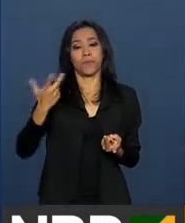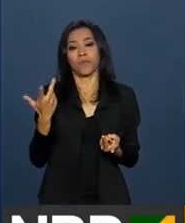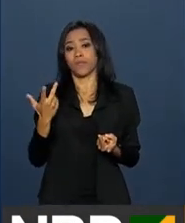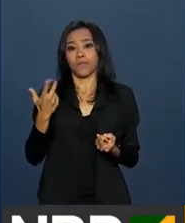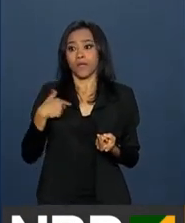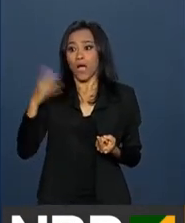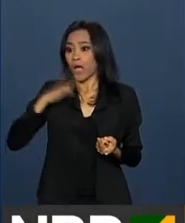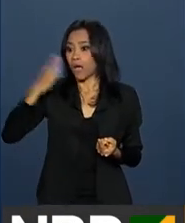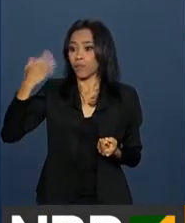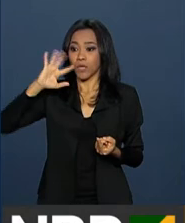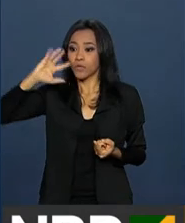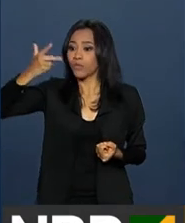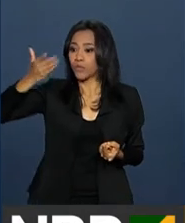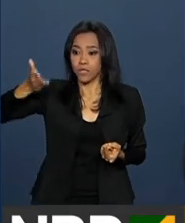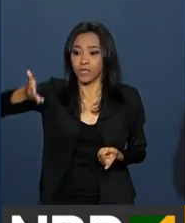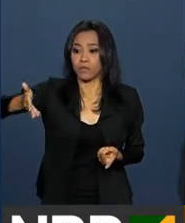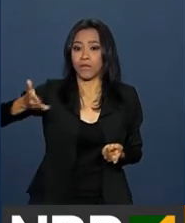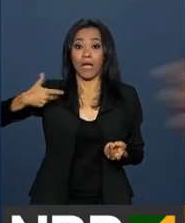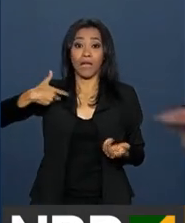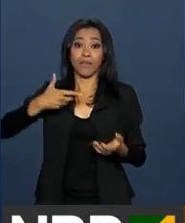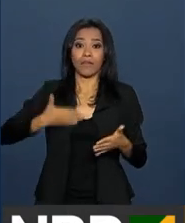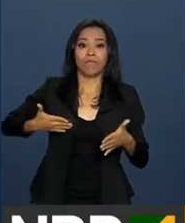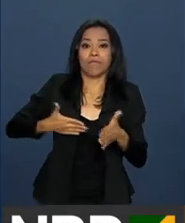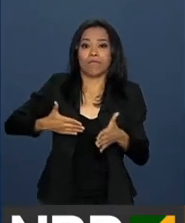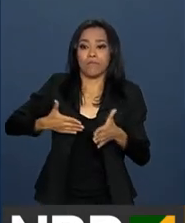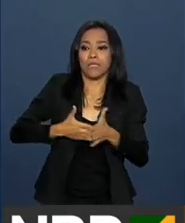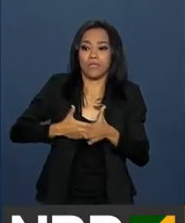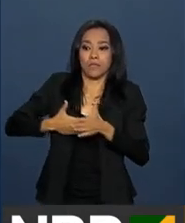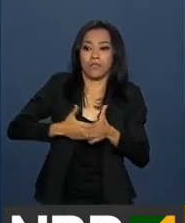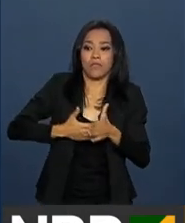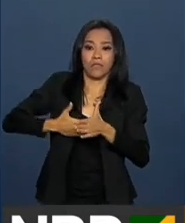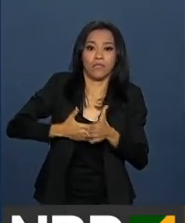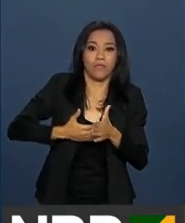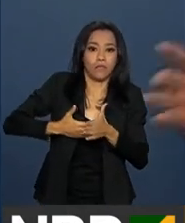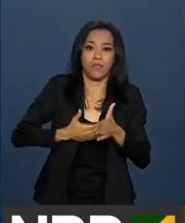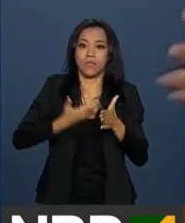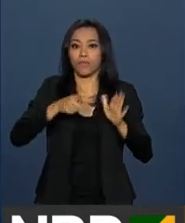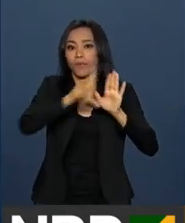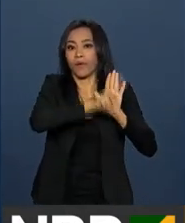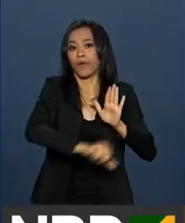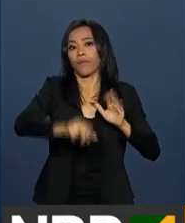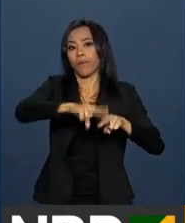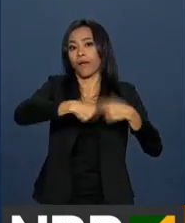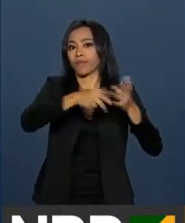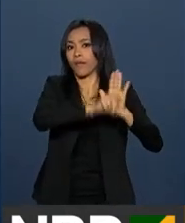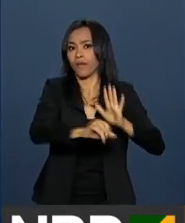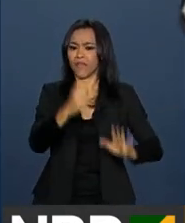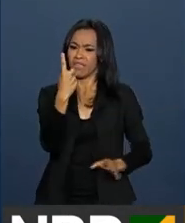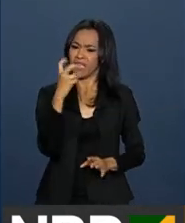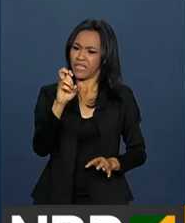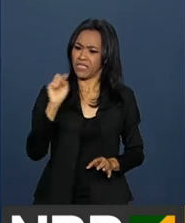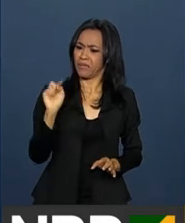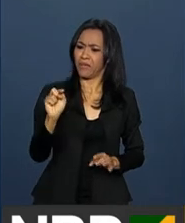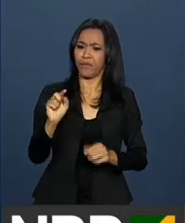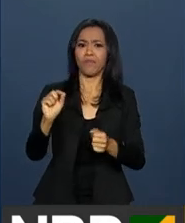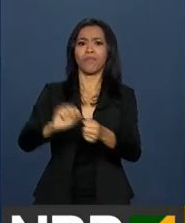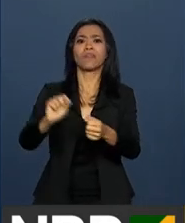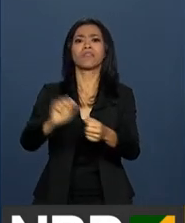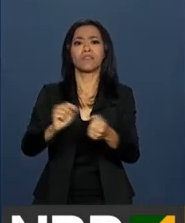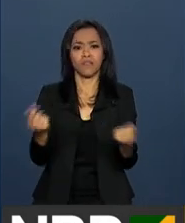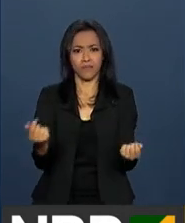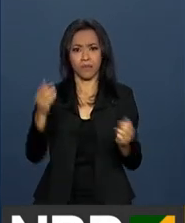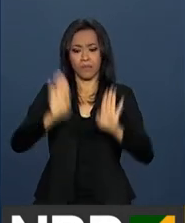logo executável, porque se a todo momento ele for fazer licitação, para coisa que vale 15 mil reais, fica mais caro fazer a licitação